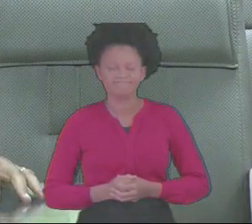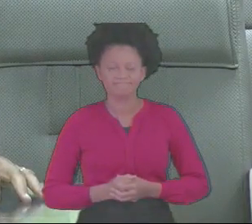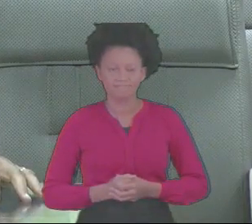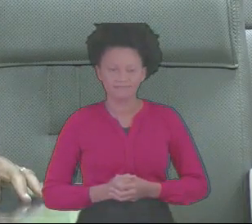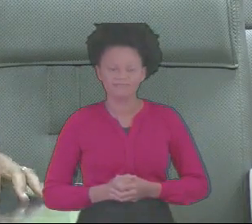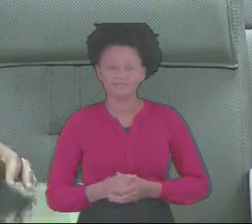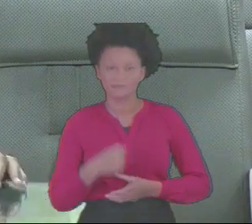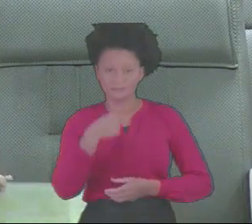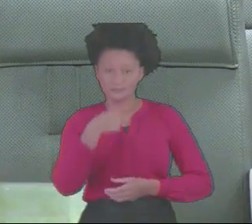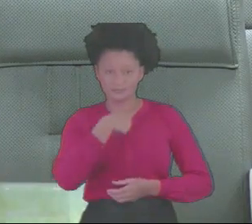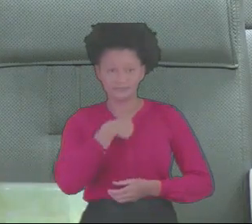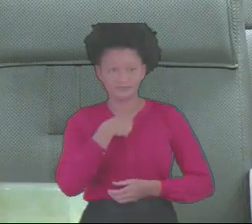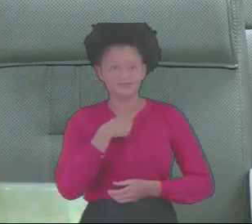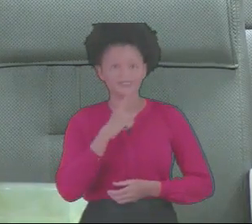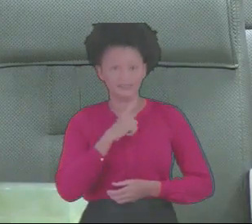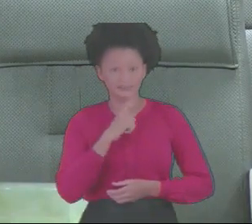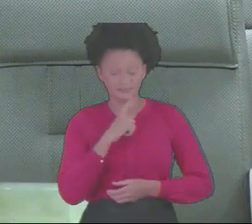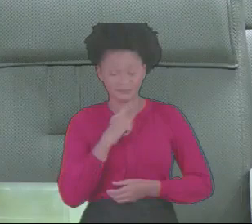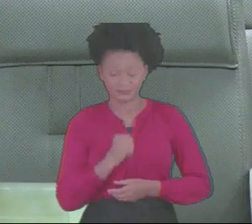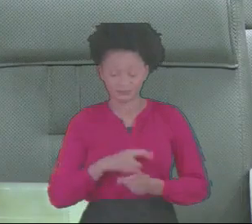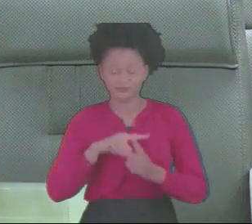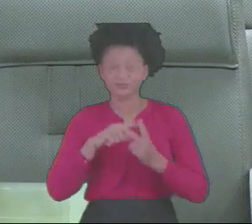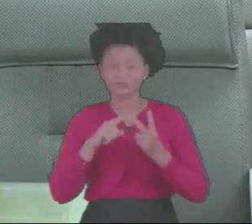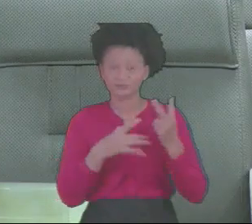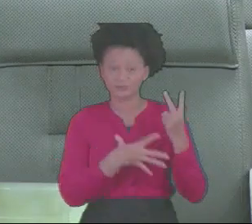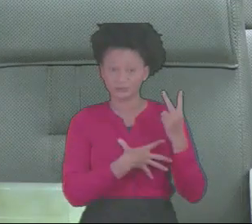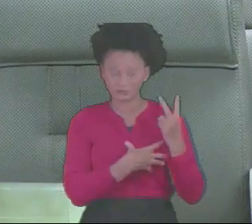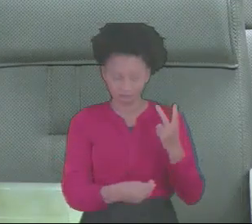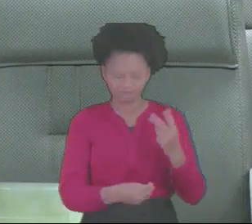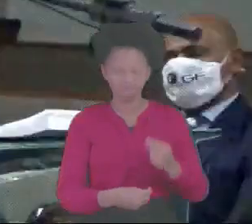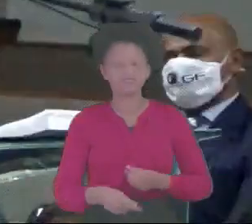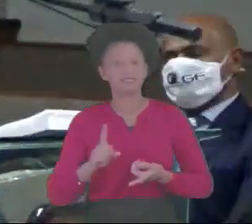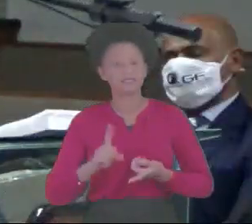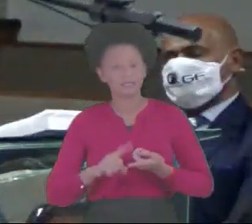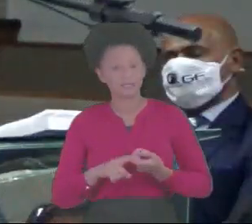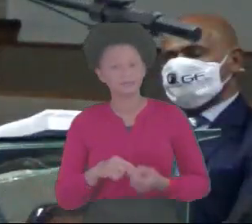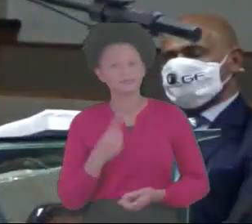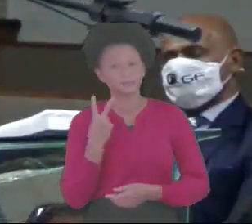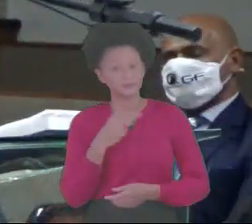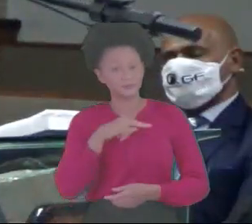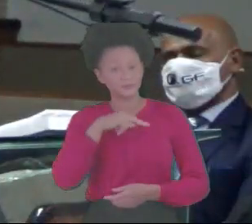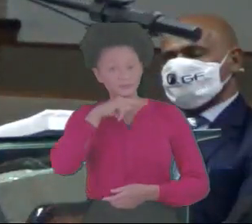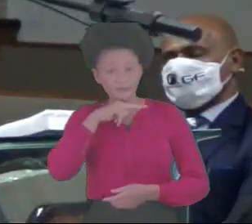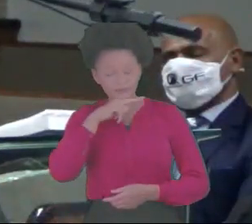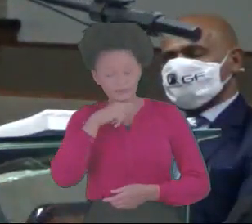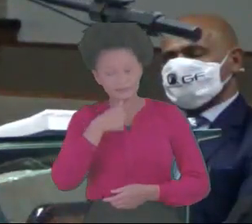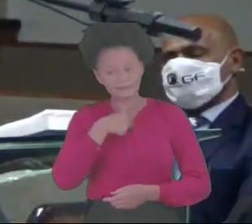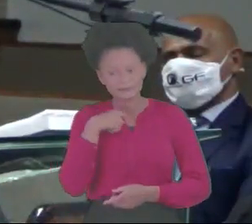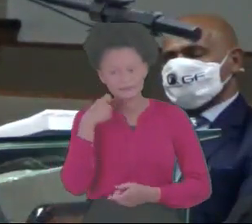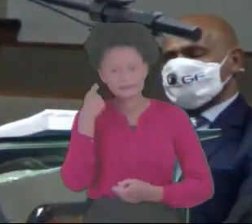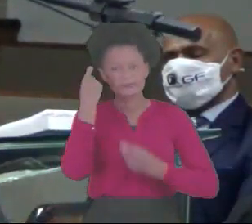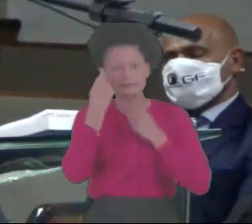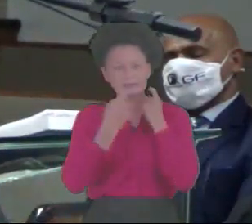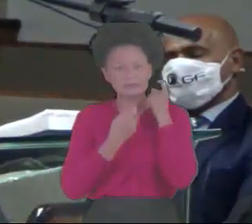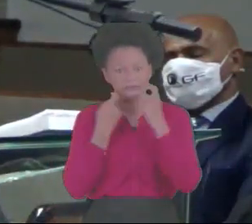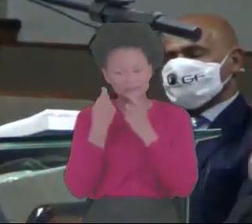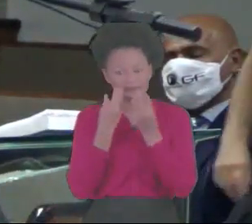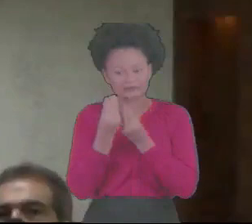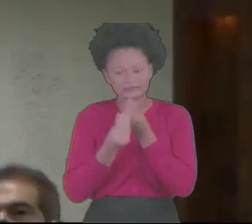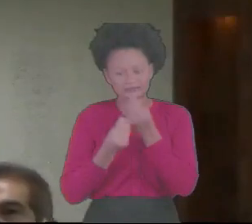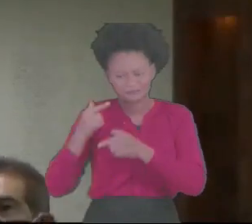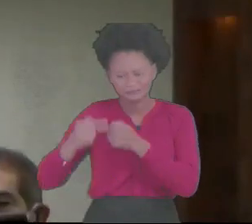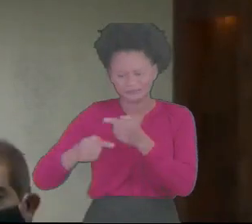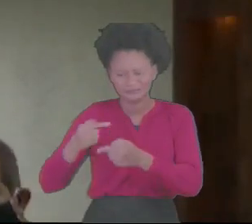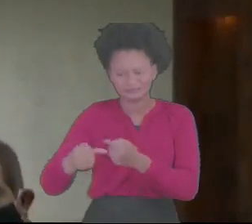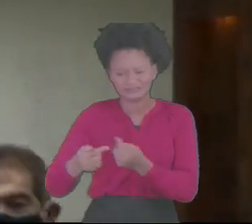e eu tenho dois filhos dos netos e há uma preocupação minha é o que esta geração